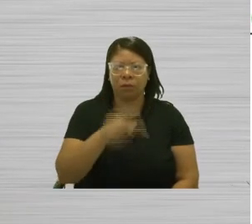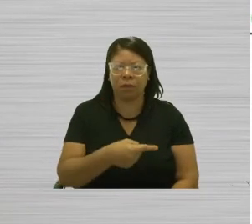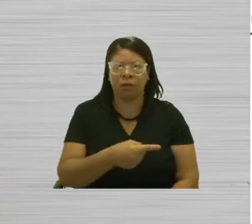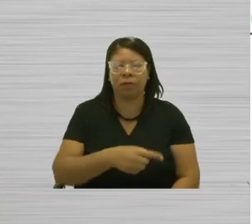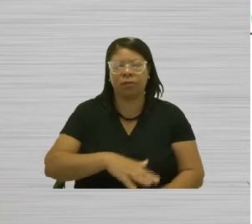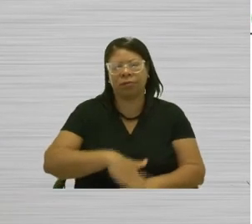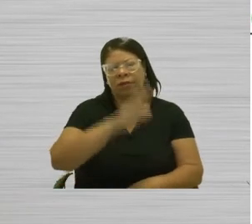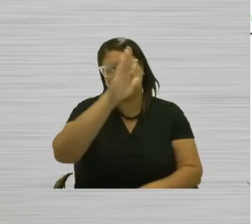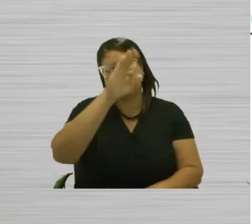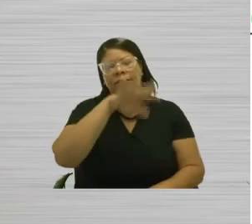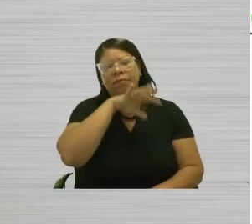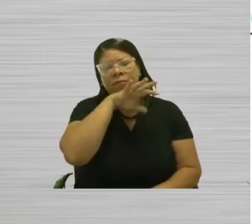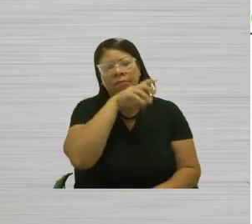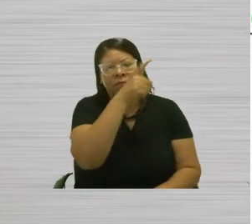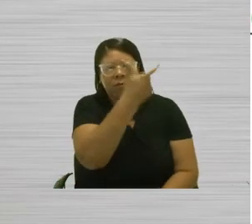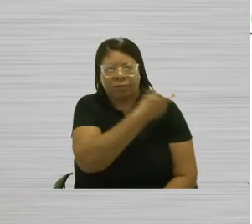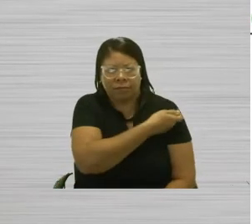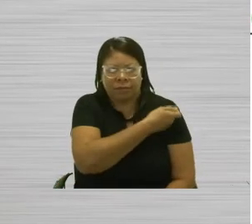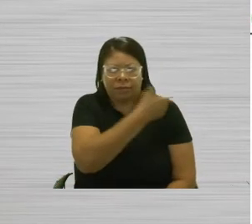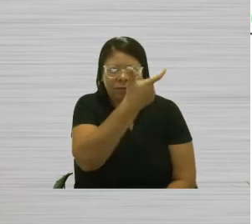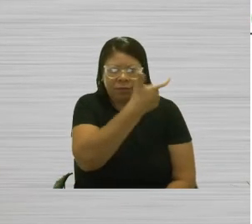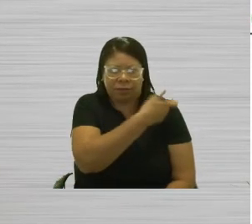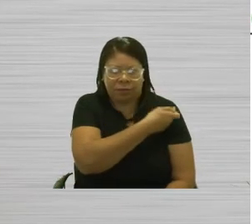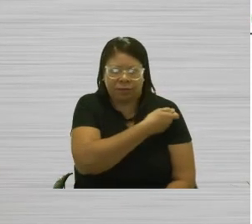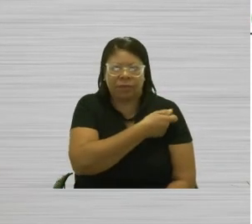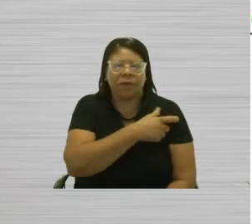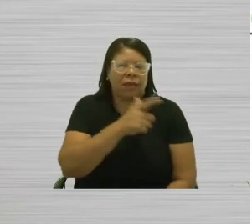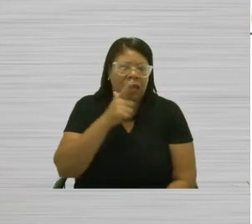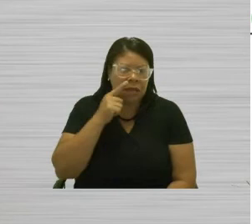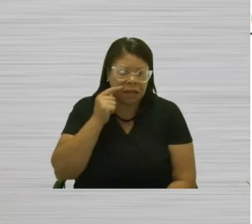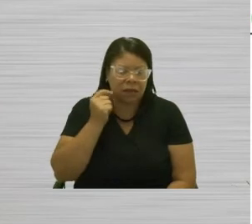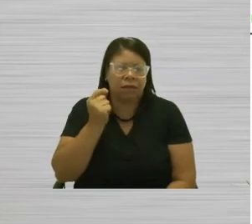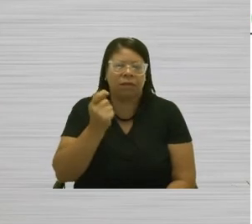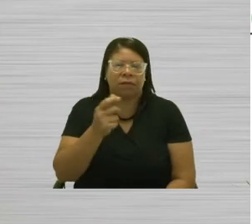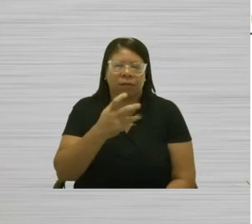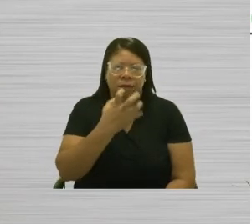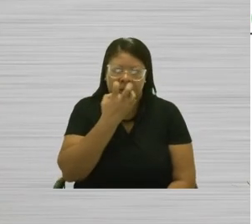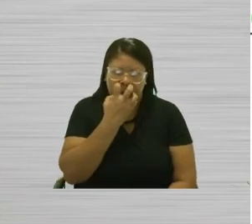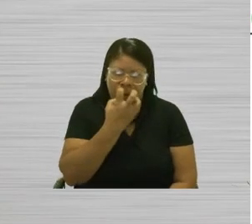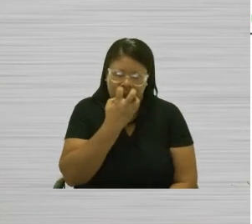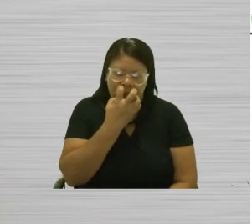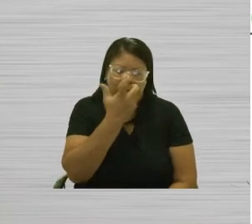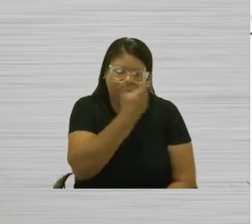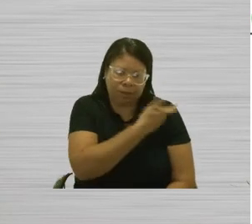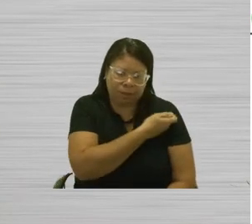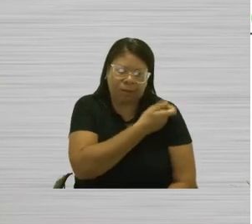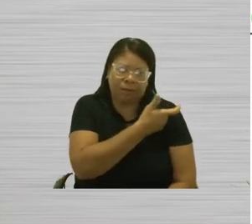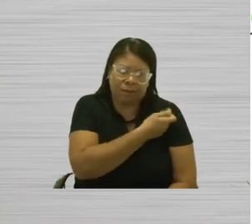vacinados. Tem aí o número do quanto foi de gatos e cão, né?